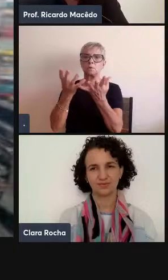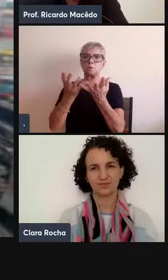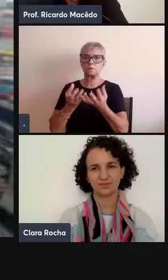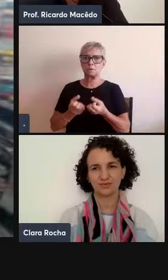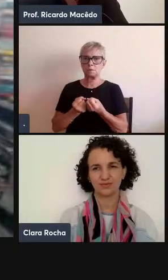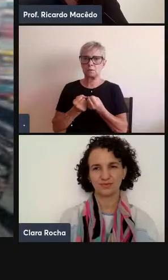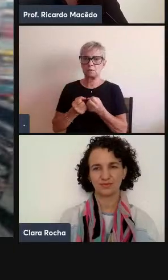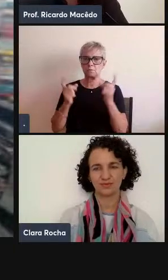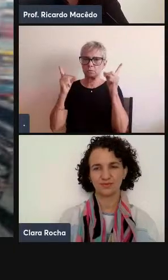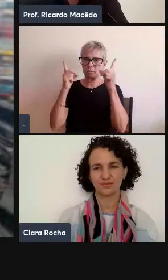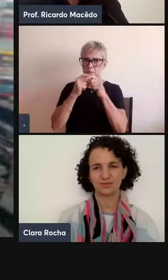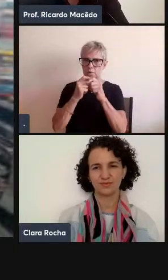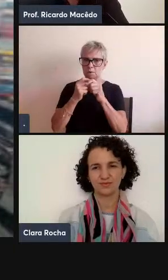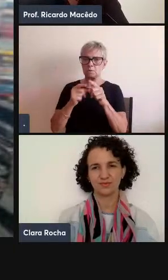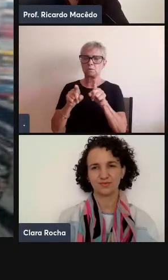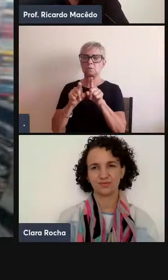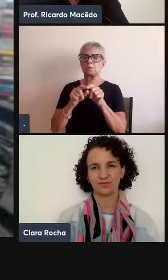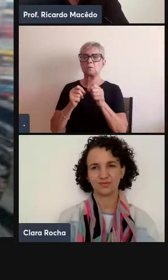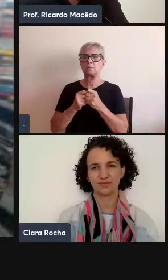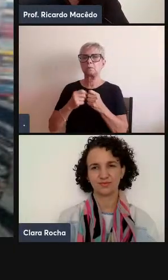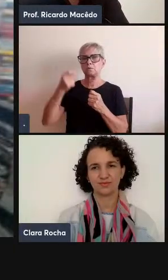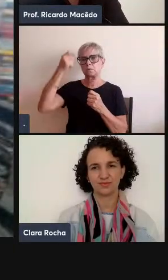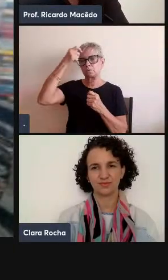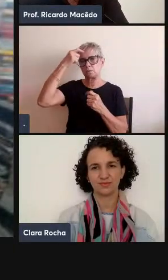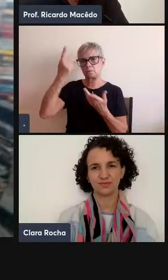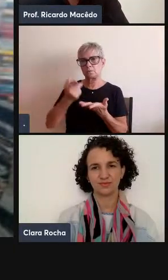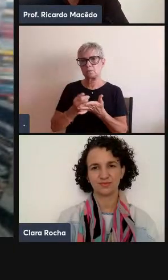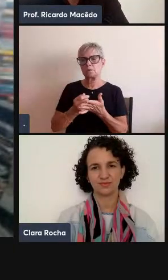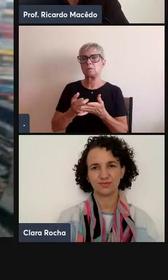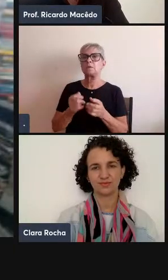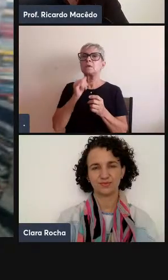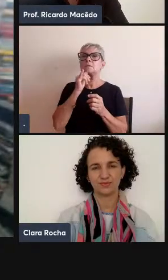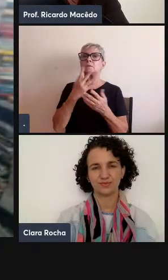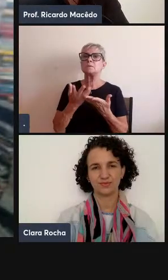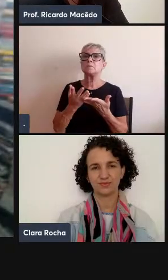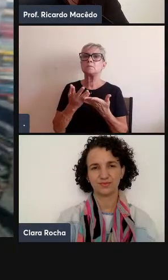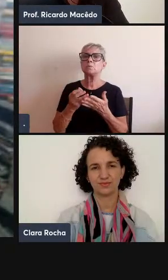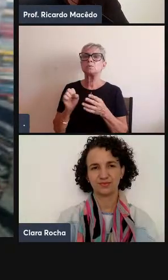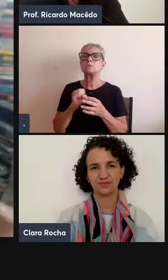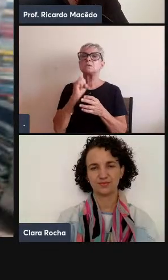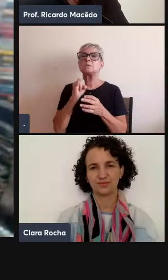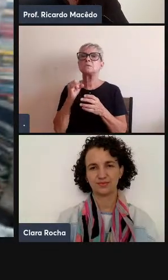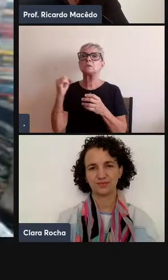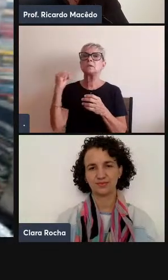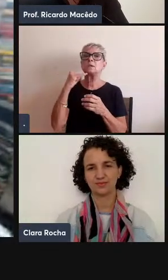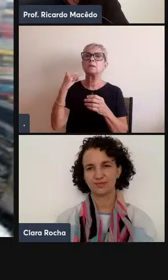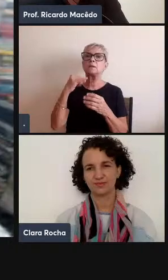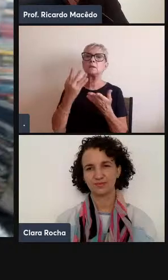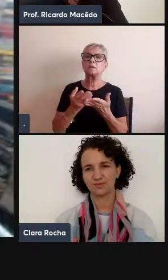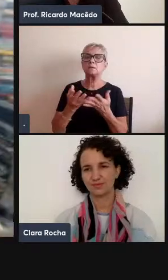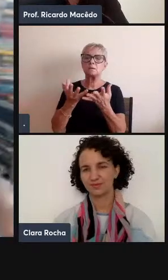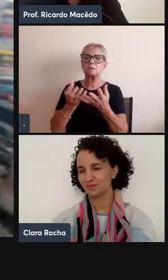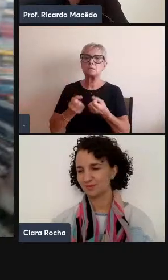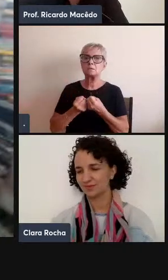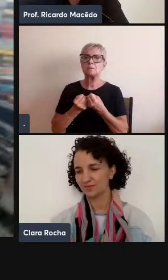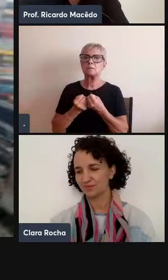de dissensos né e quando a gente se nega a aceitar que